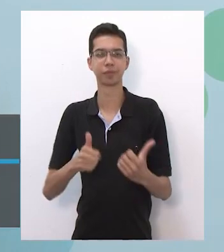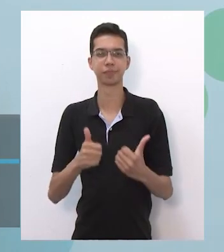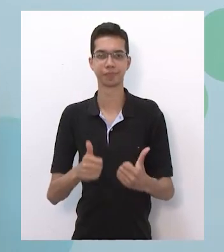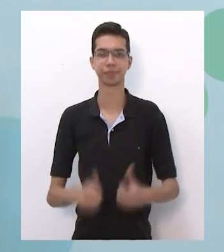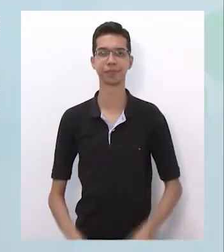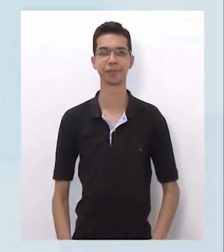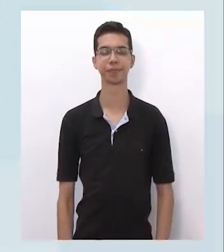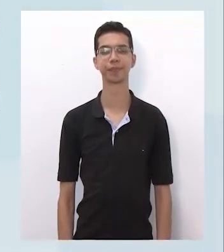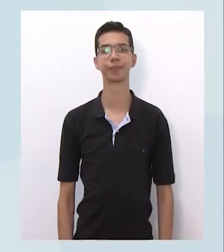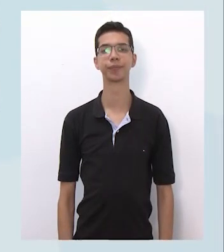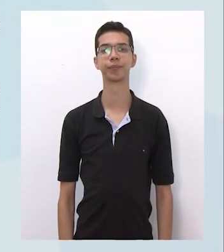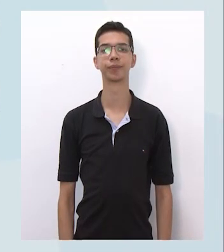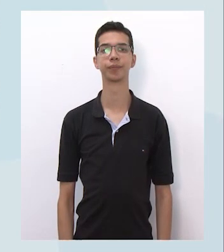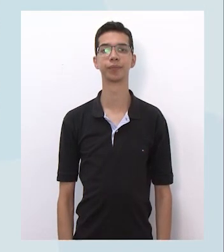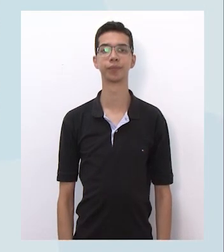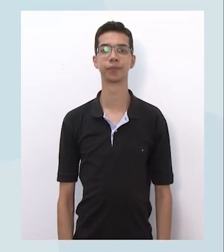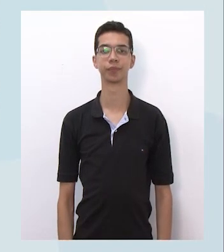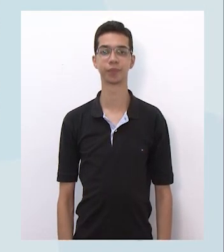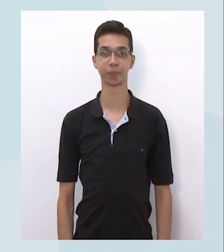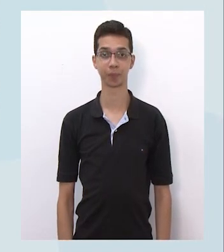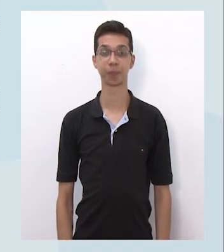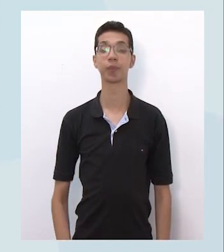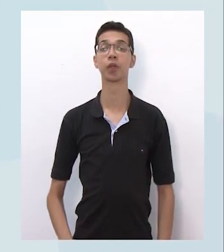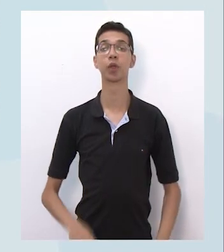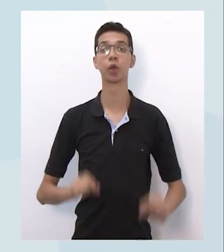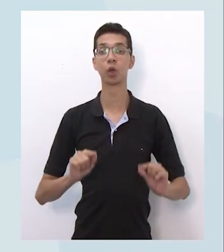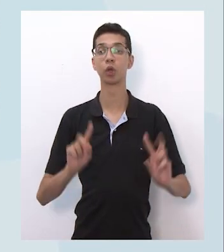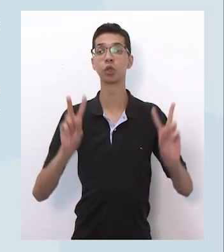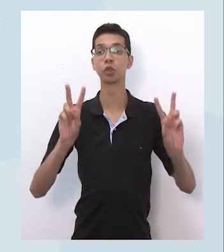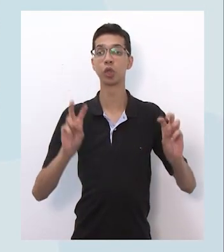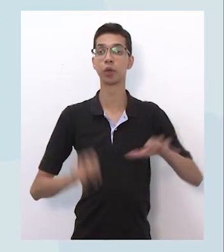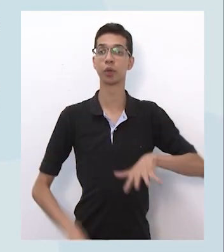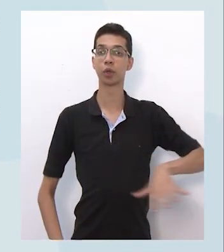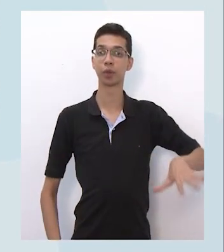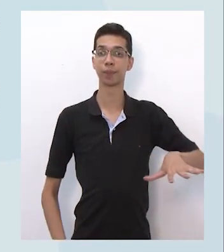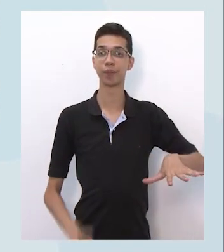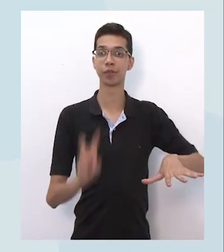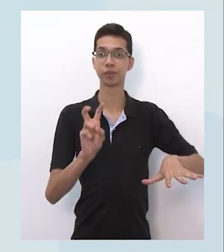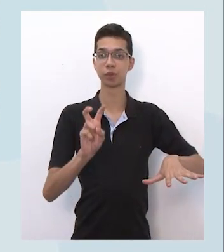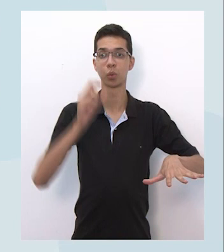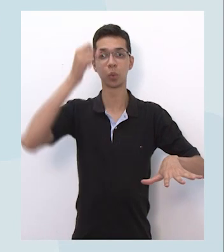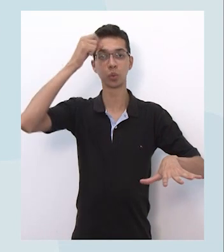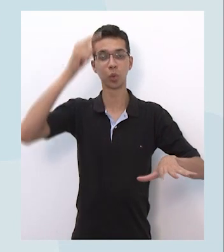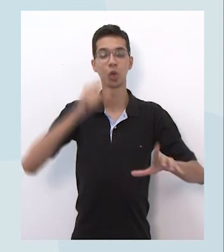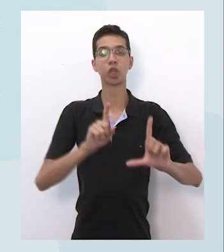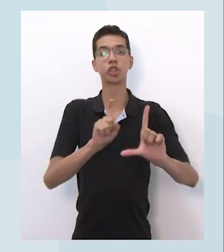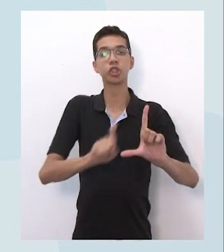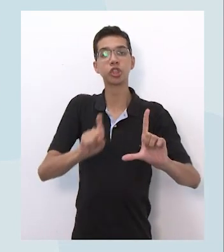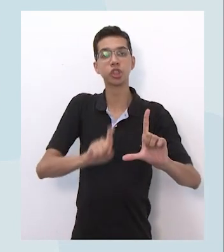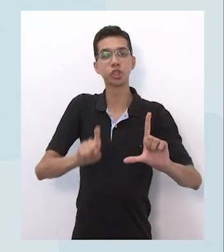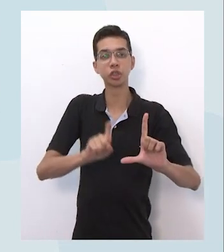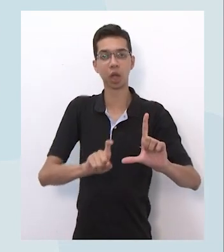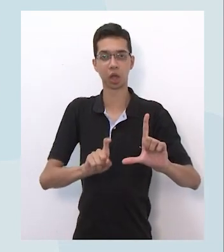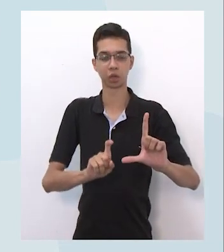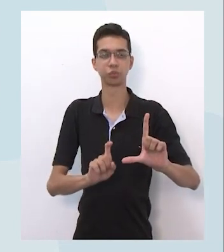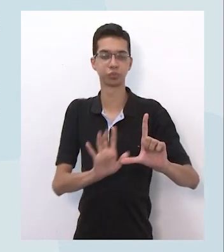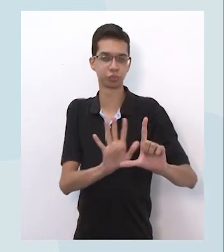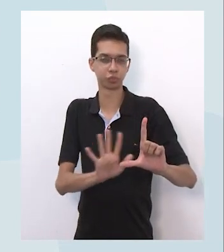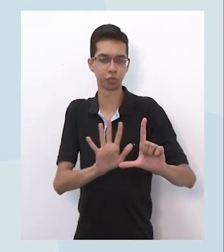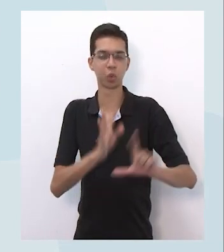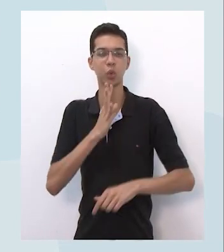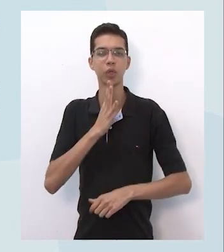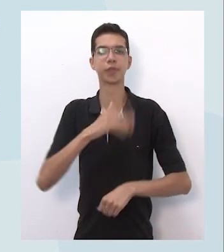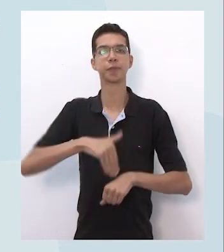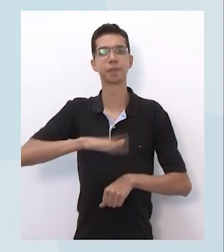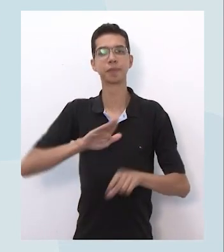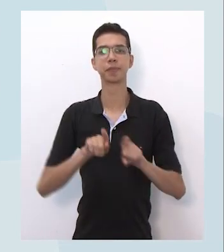por gentileza. Então, no espaço 5, né, de cultura digital, nós conhecemos um pouco mais sobre a cultura digital, a exploração da